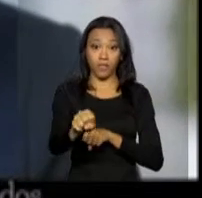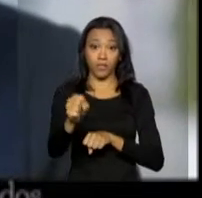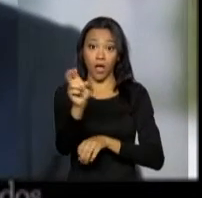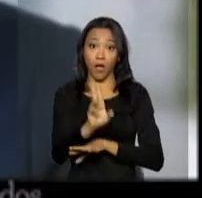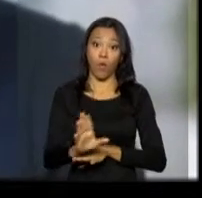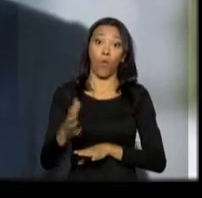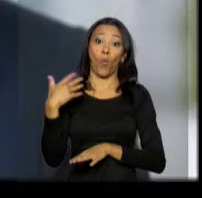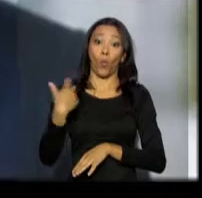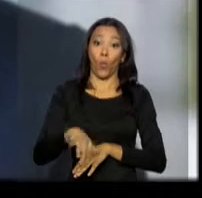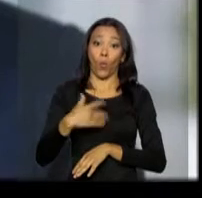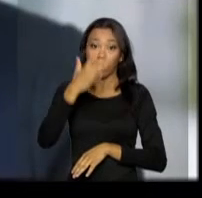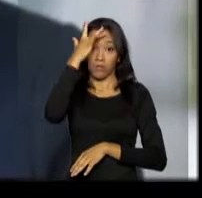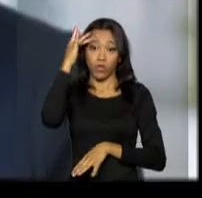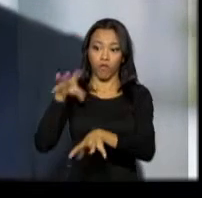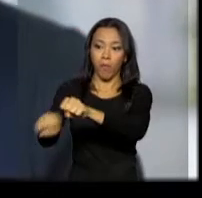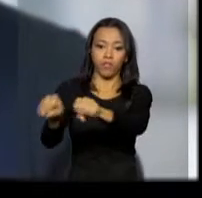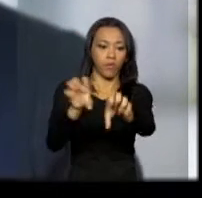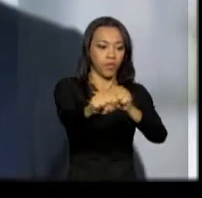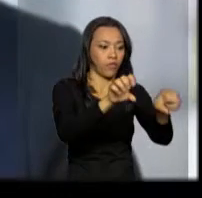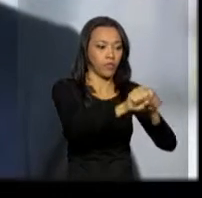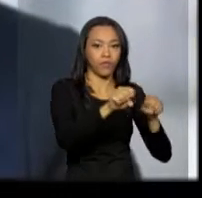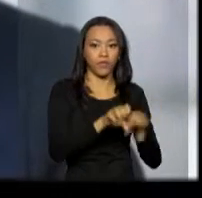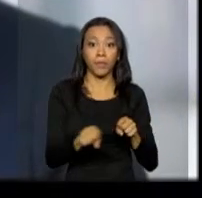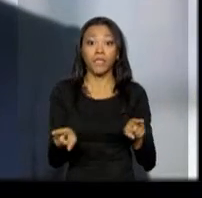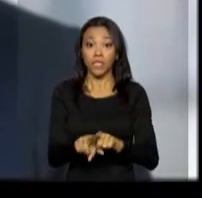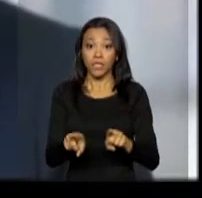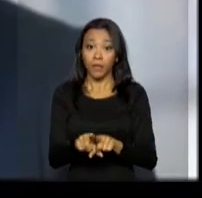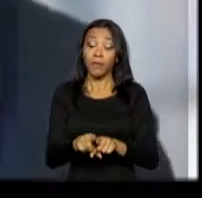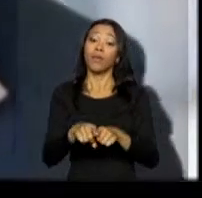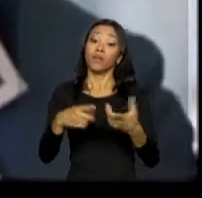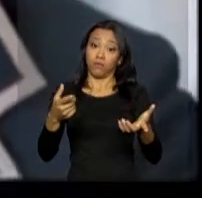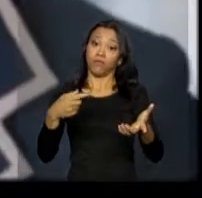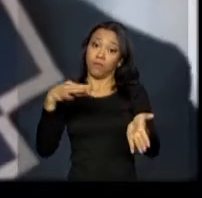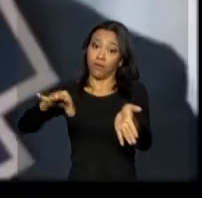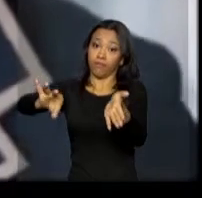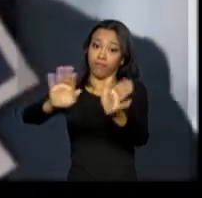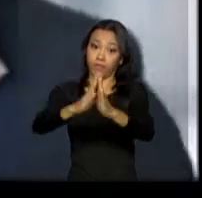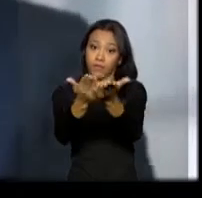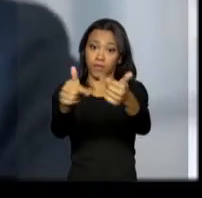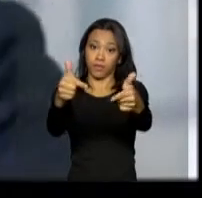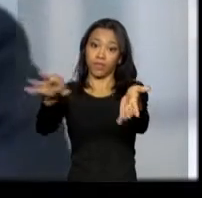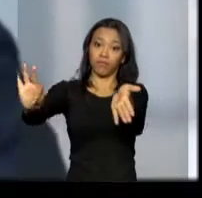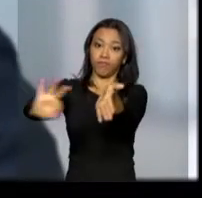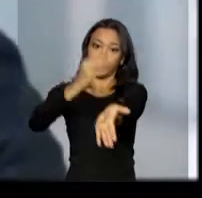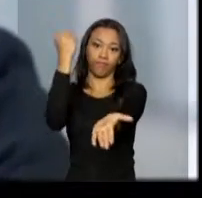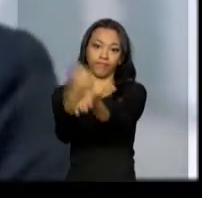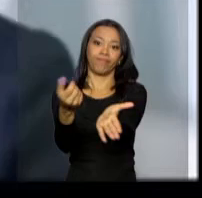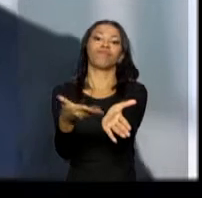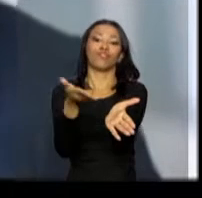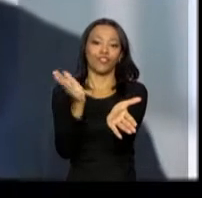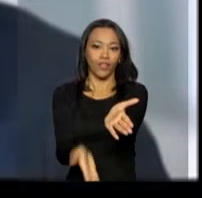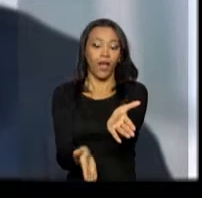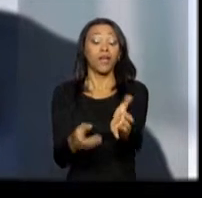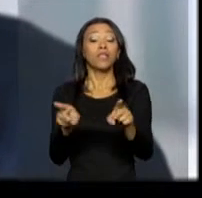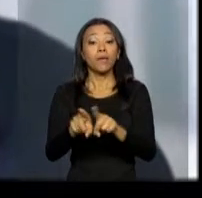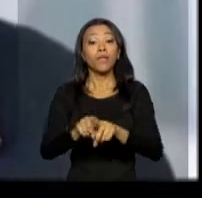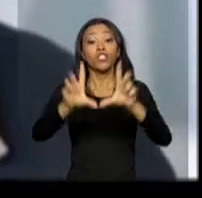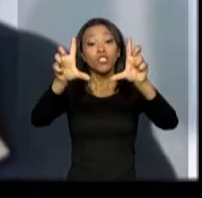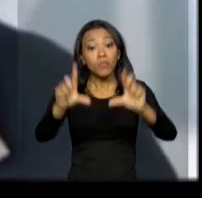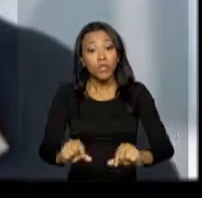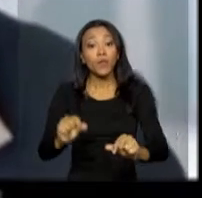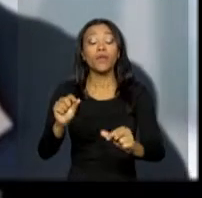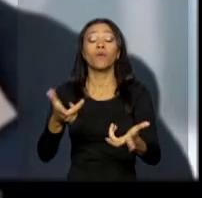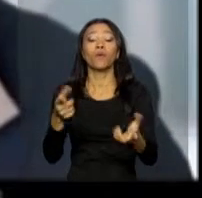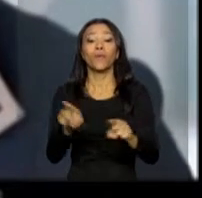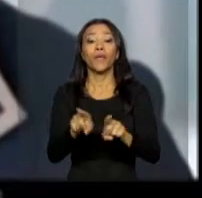dos empregados e ampliou-se a formalização do emprego. Ao mesmo tempo, diminuiu a taxa de desemprego entre